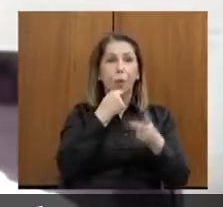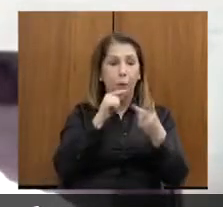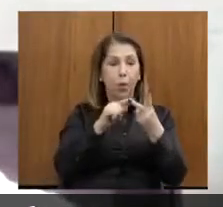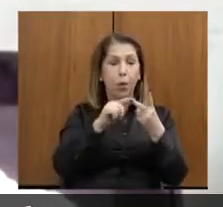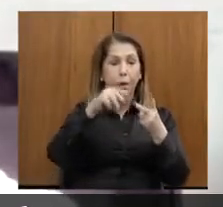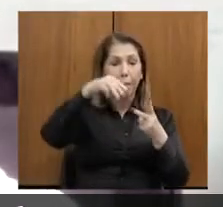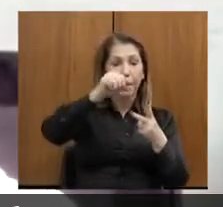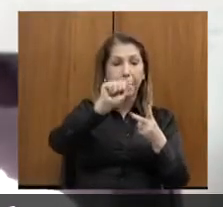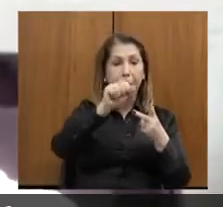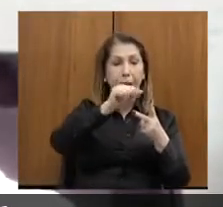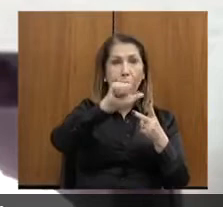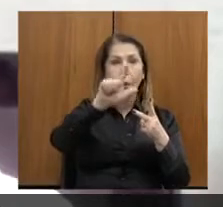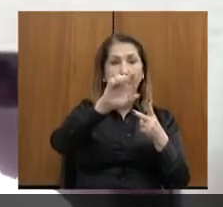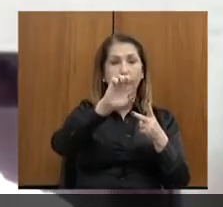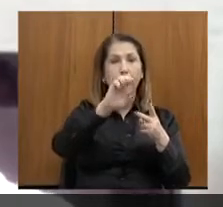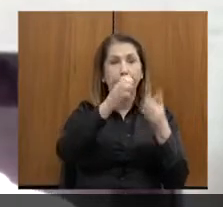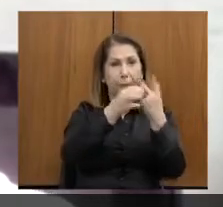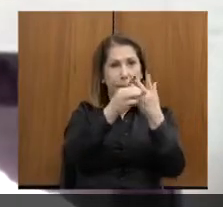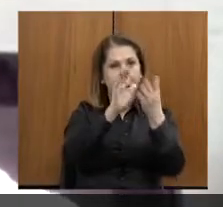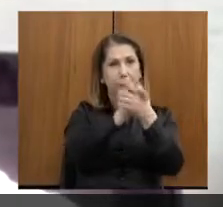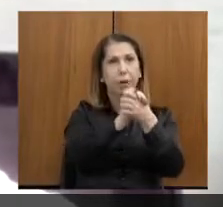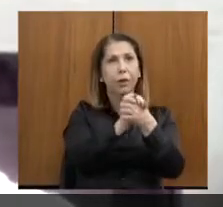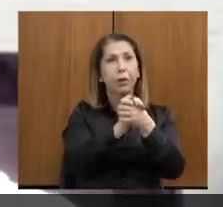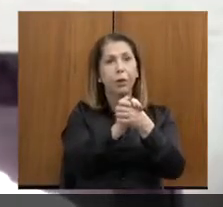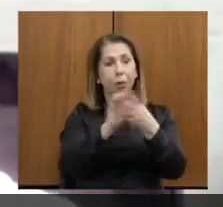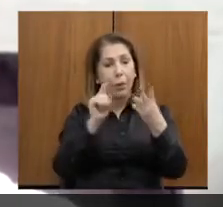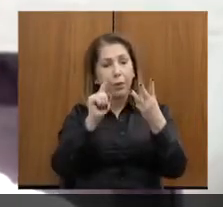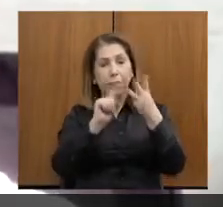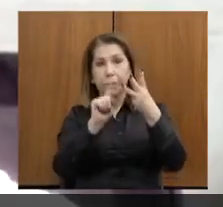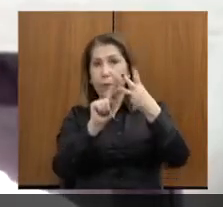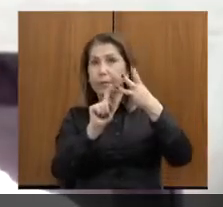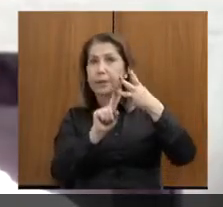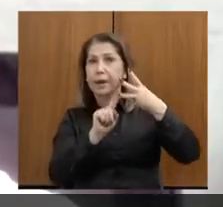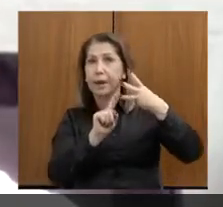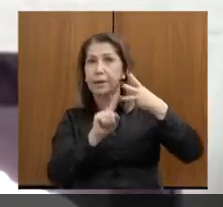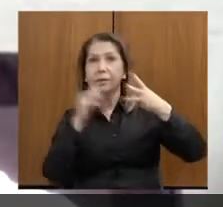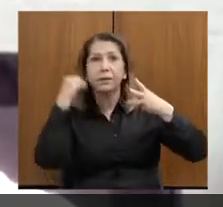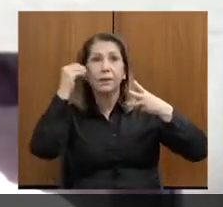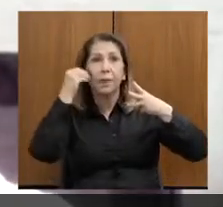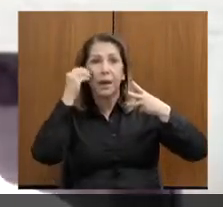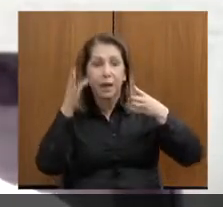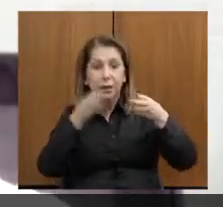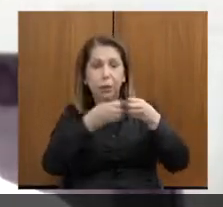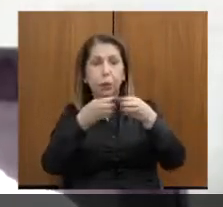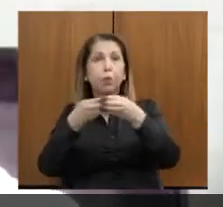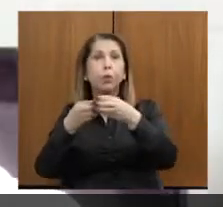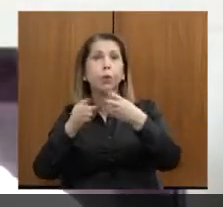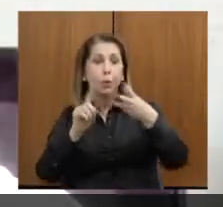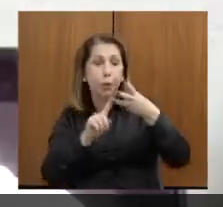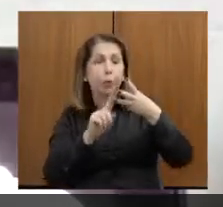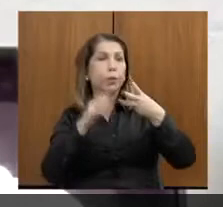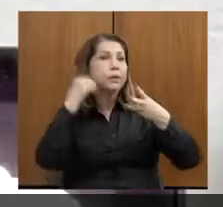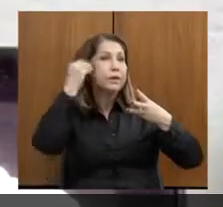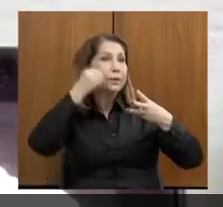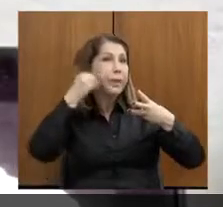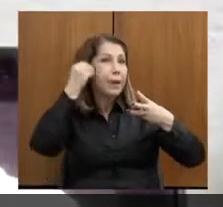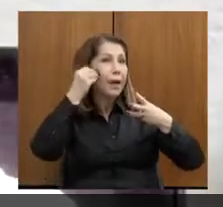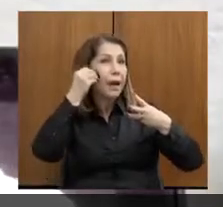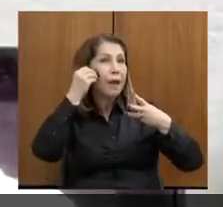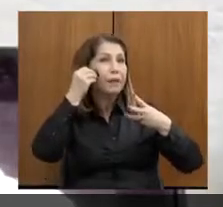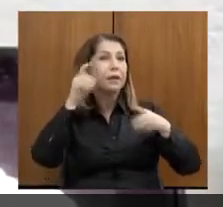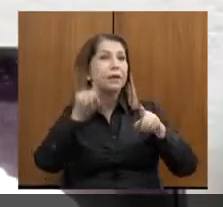Maria eu evoko aqui a existência de experiências coletivas experiências